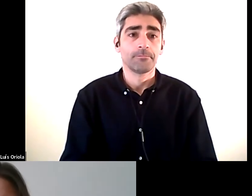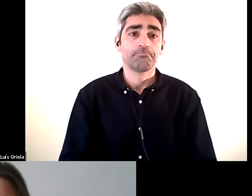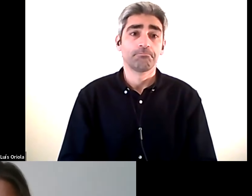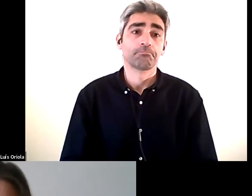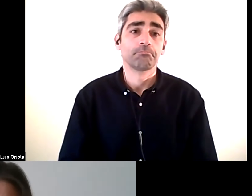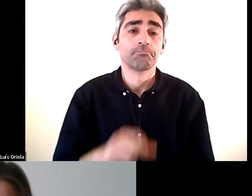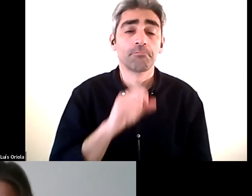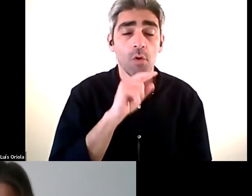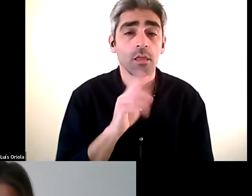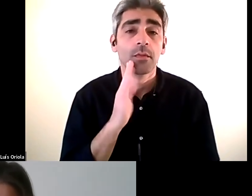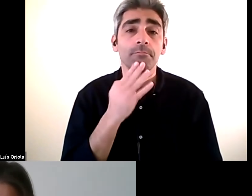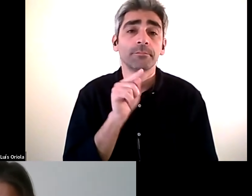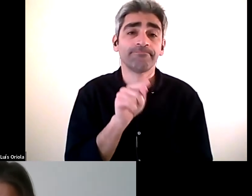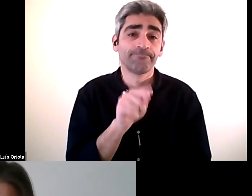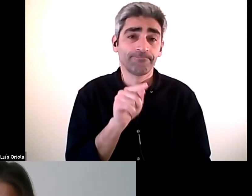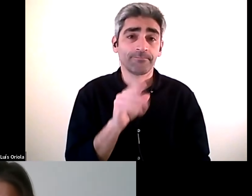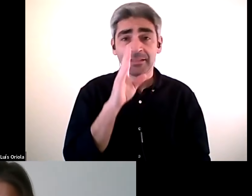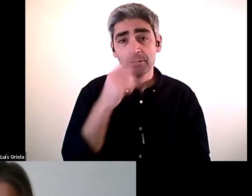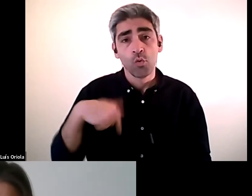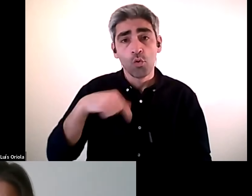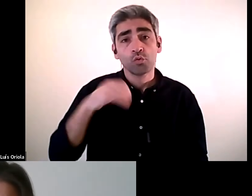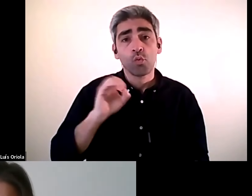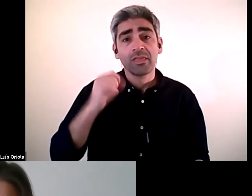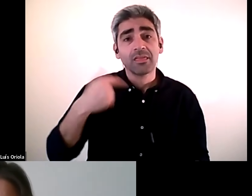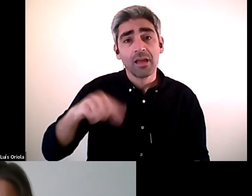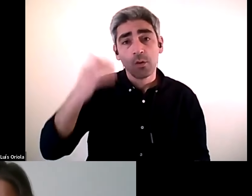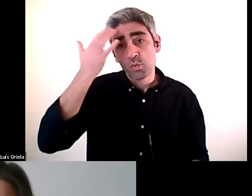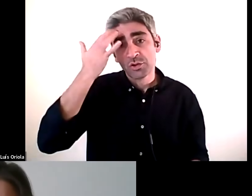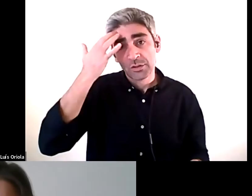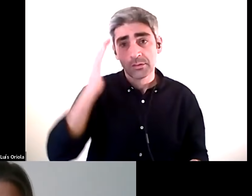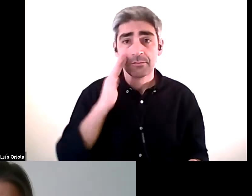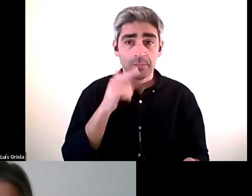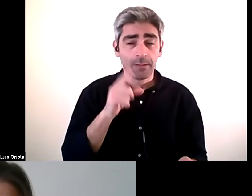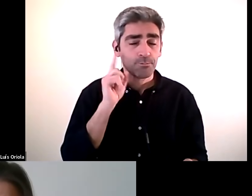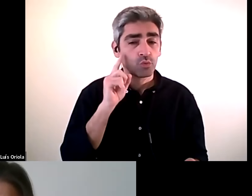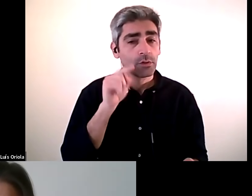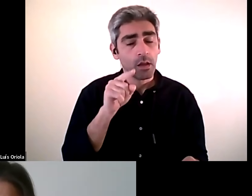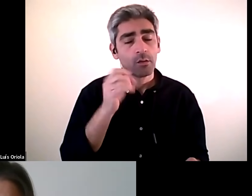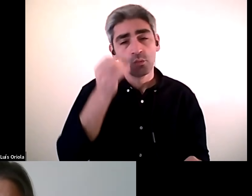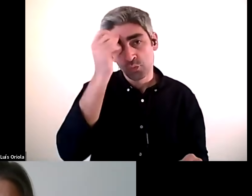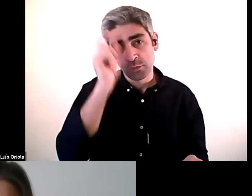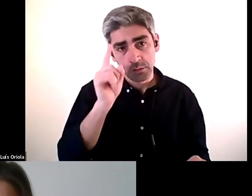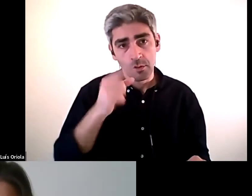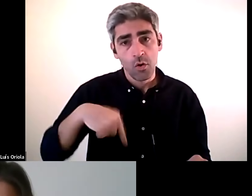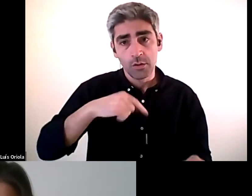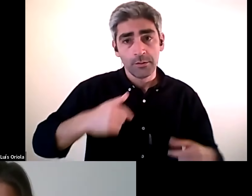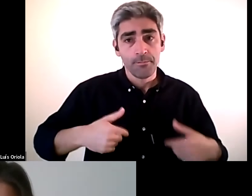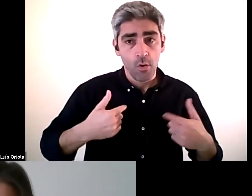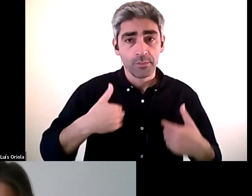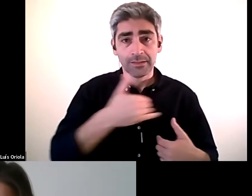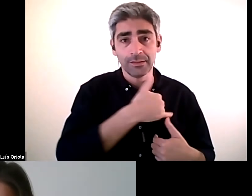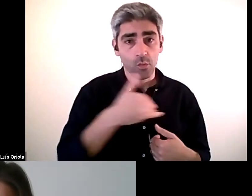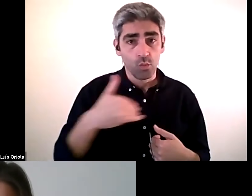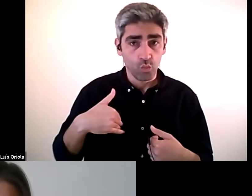Poderá se não tivermos consciência disso. E, portanto, o importante aqui é lembrar que para a nossa própria